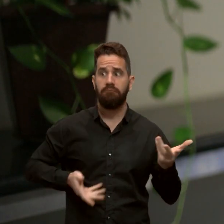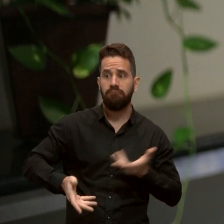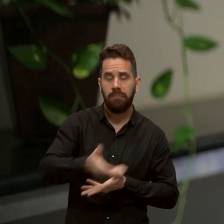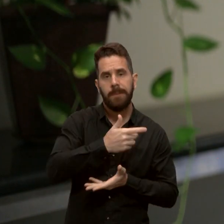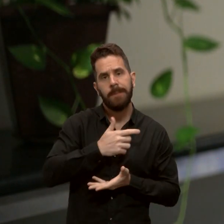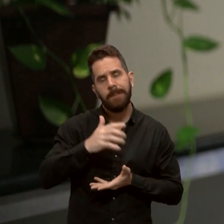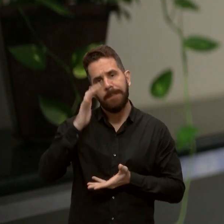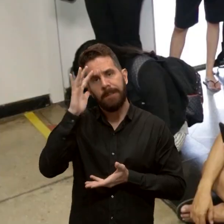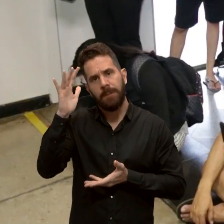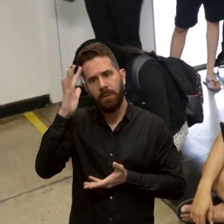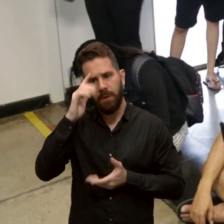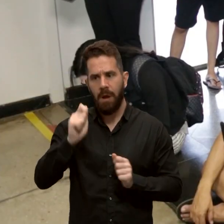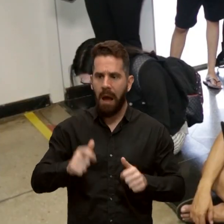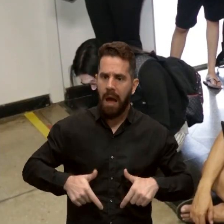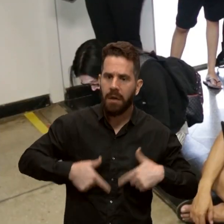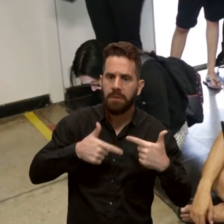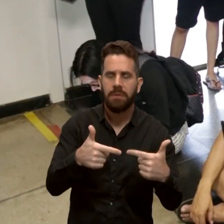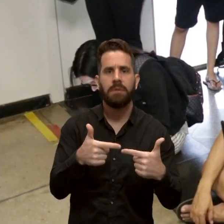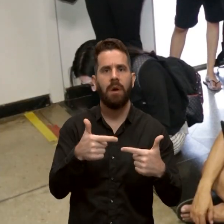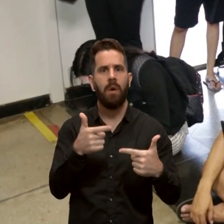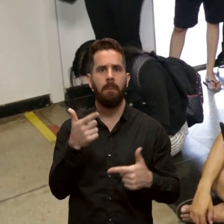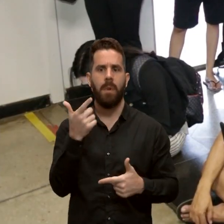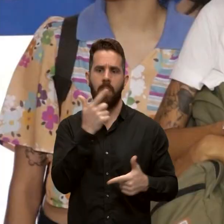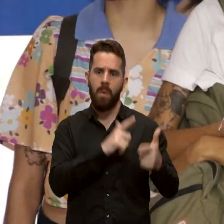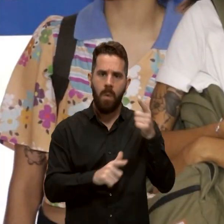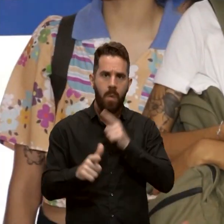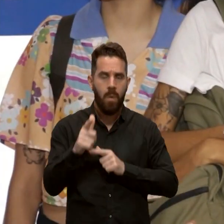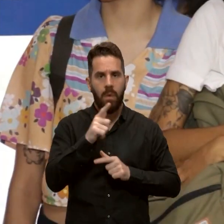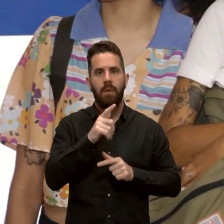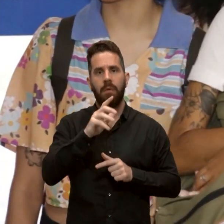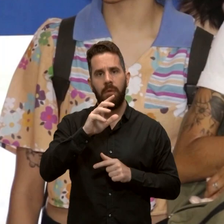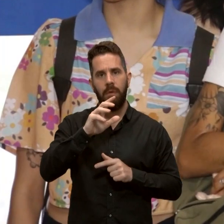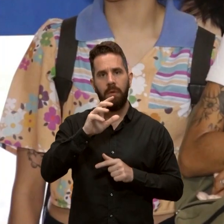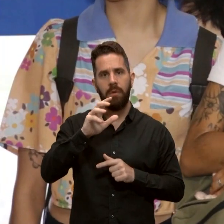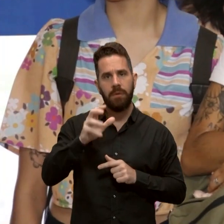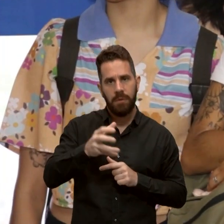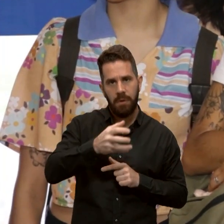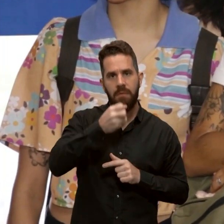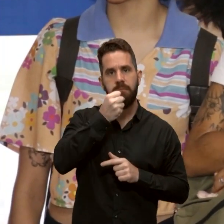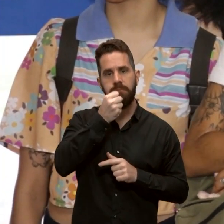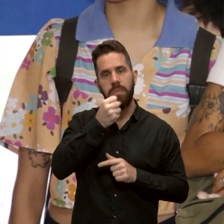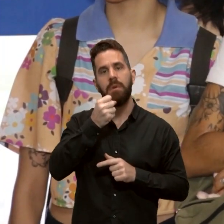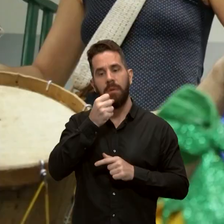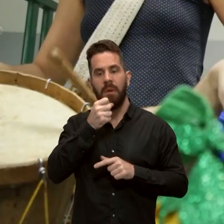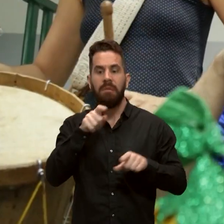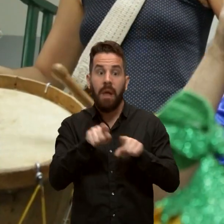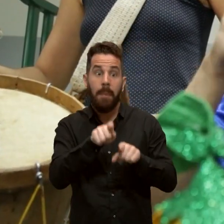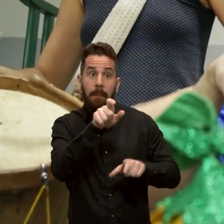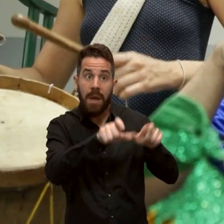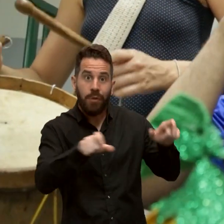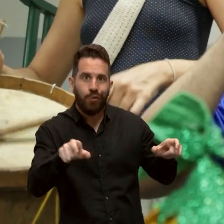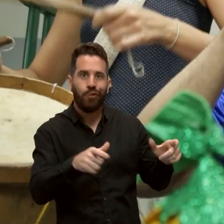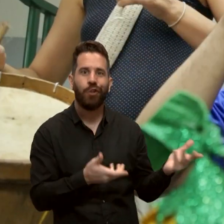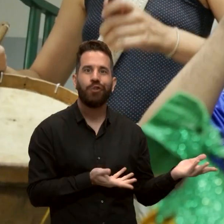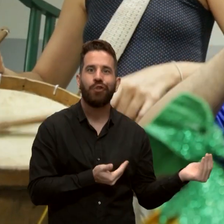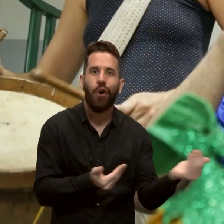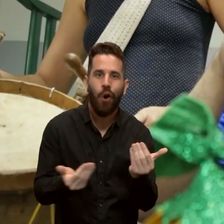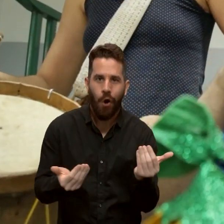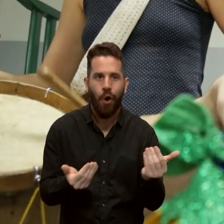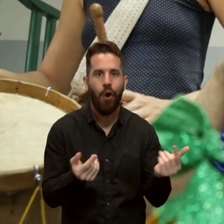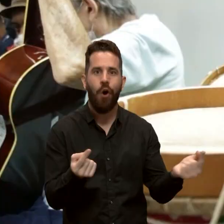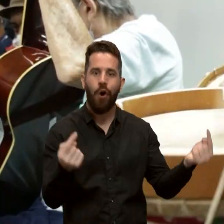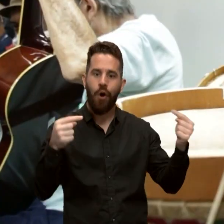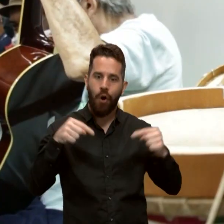ver ações para a manutenção da celebração a partir do ingresso do pessoal mais jovem, né? De recuperação de algumas toadas que